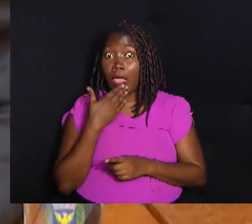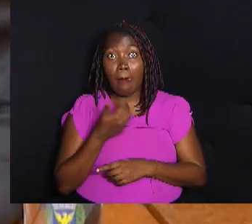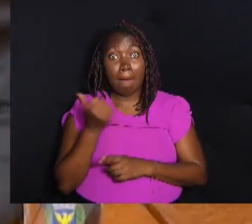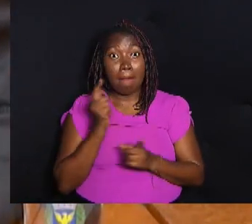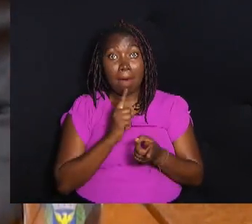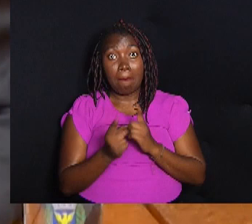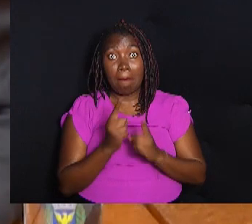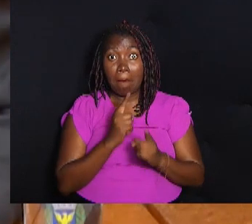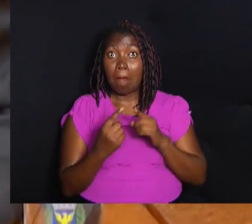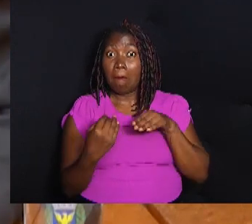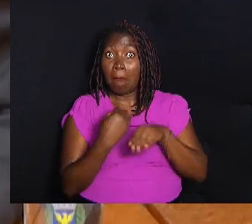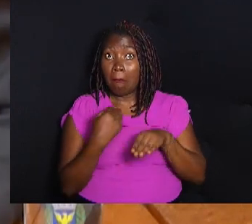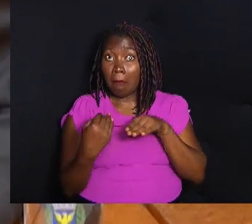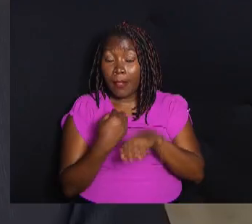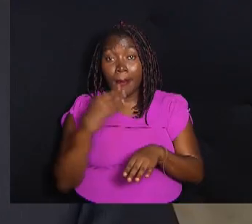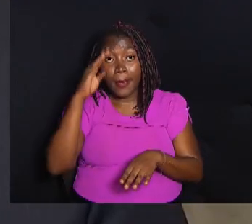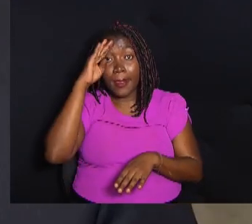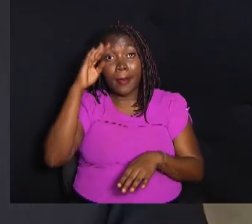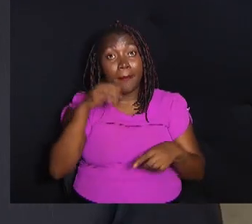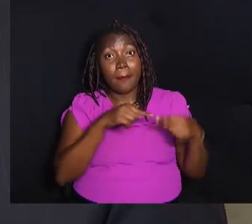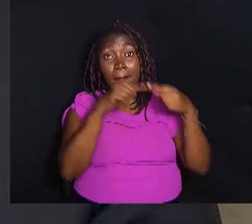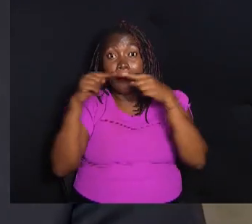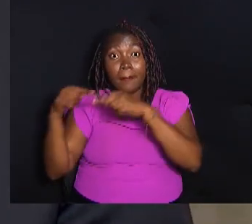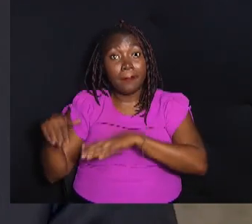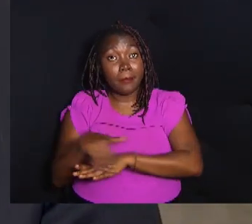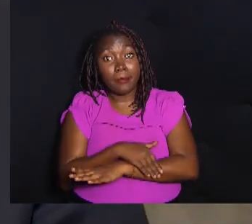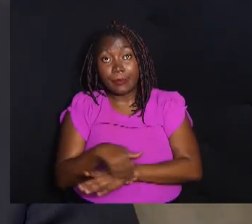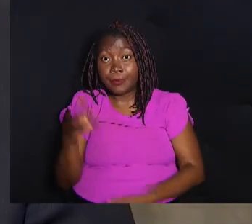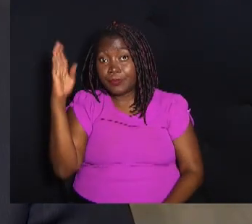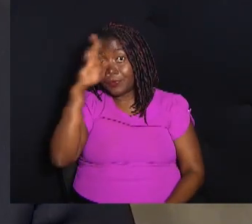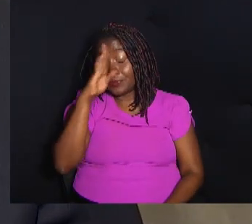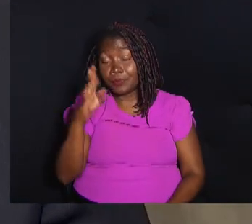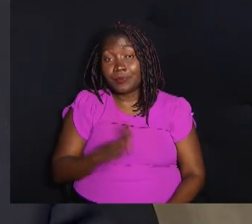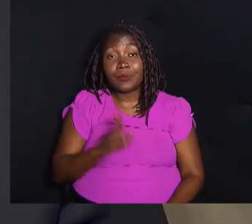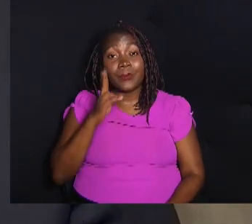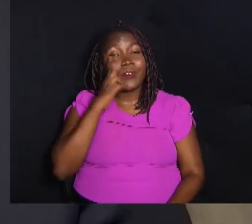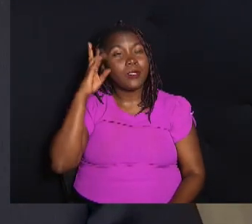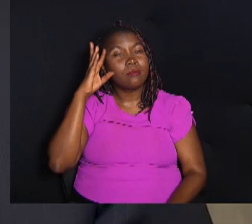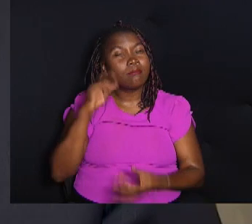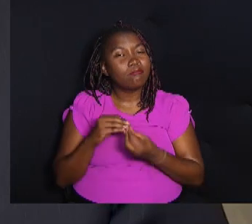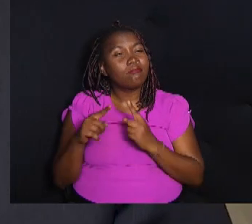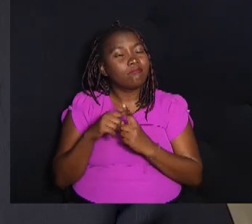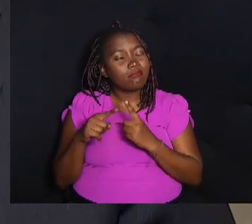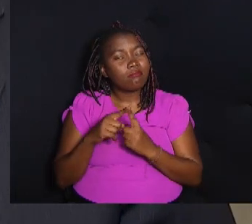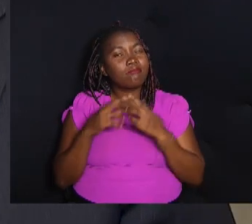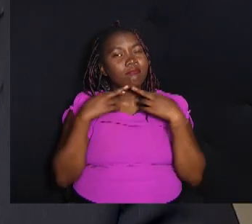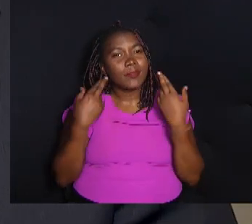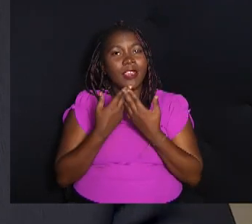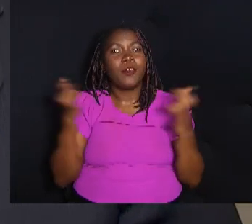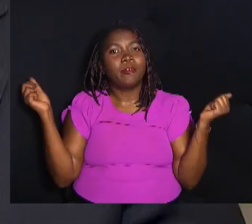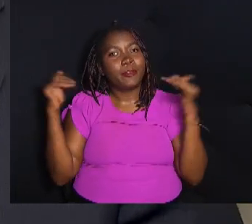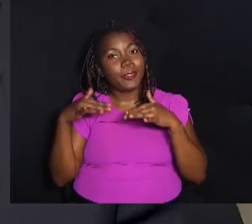cortado Campinas pelas principais rodovias do Brasil o vereador vê como positiva as reuniões da comissão nesse ano a comissão